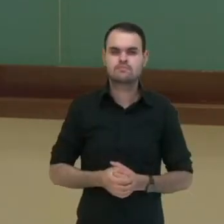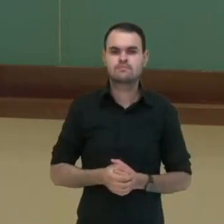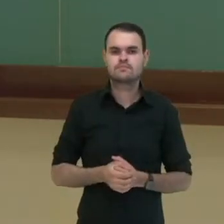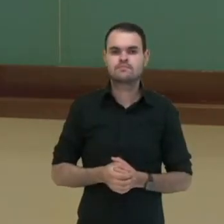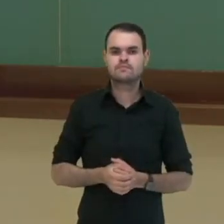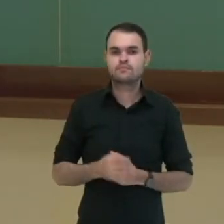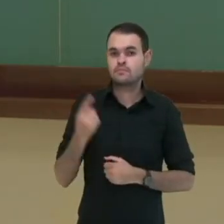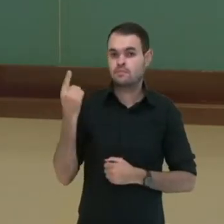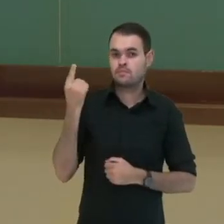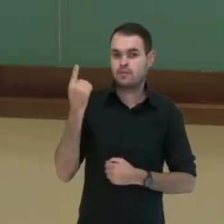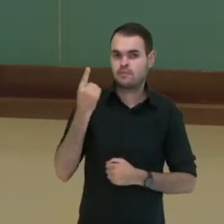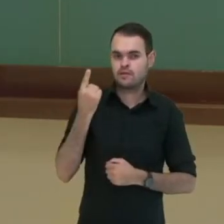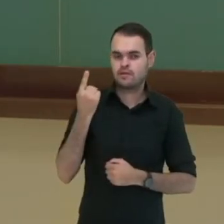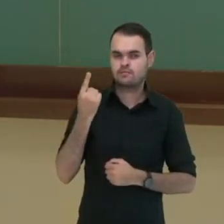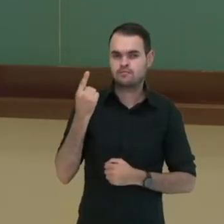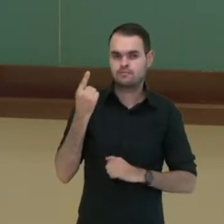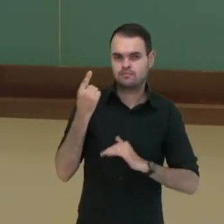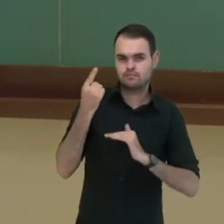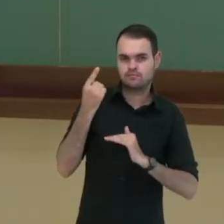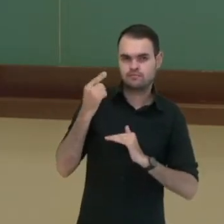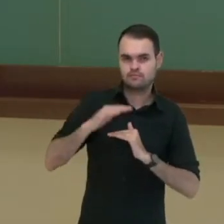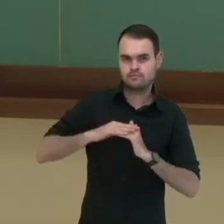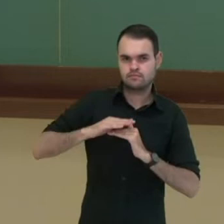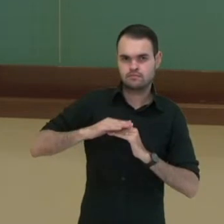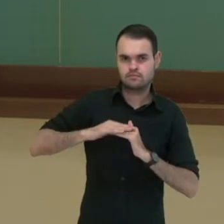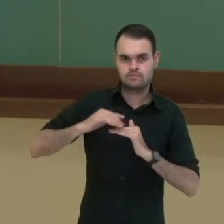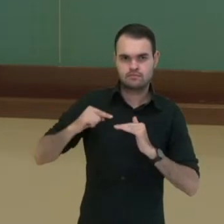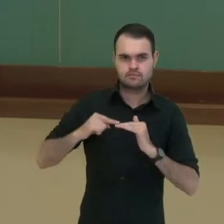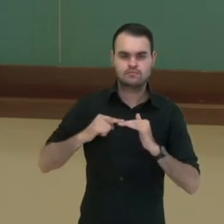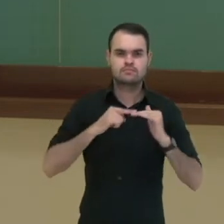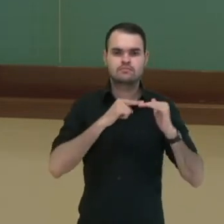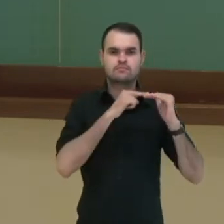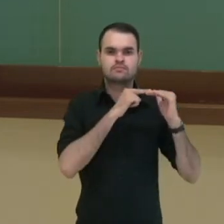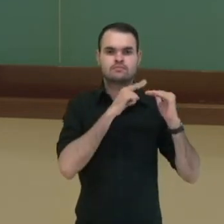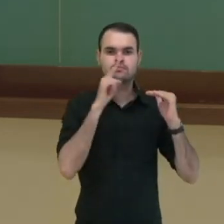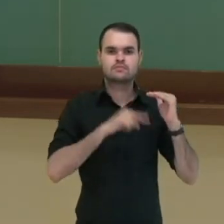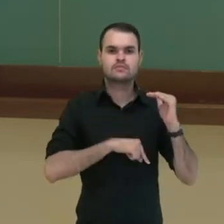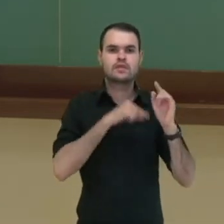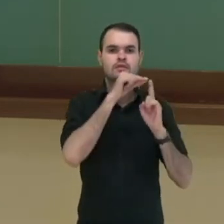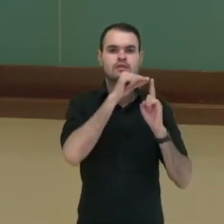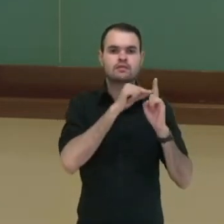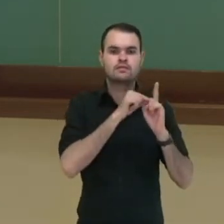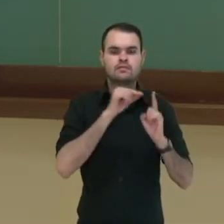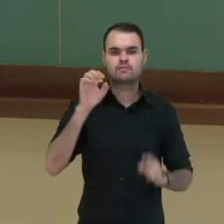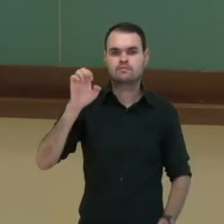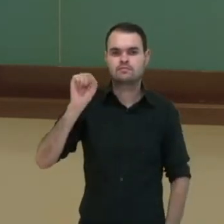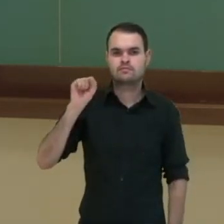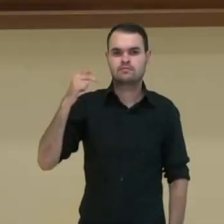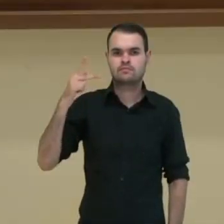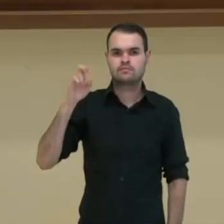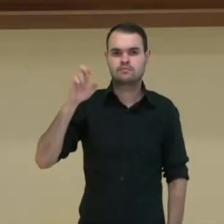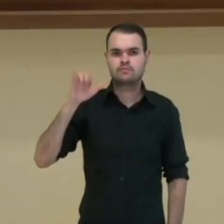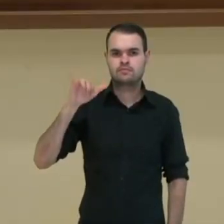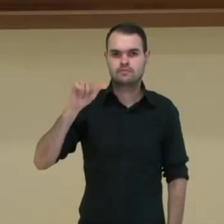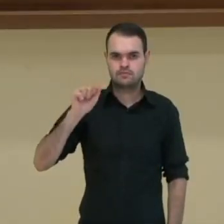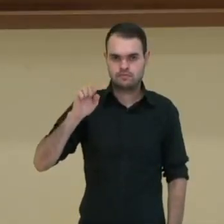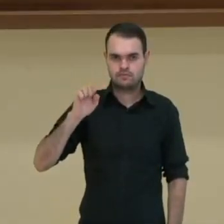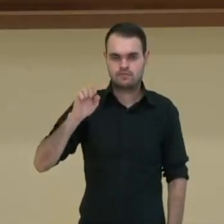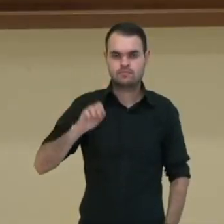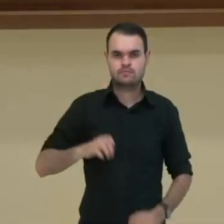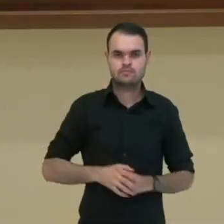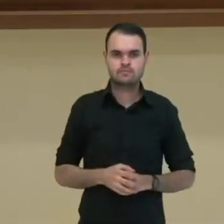a primeira categoria ou o primeiro taxon que a gente observa é a espécie. O que é uma espécie, né?